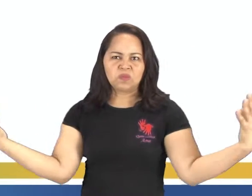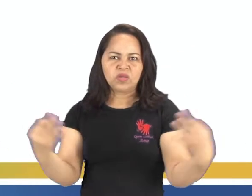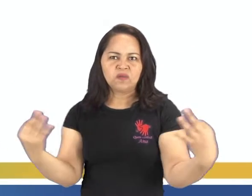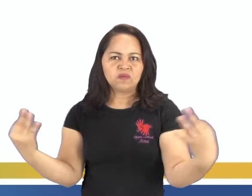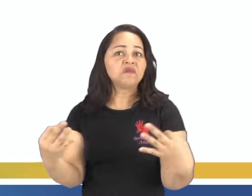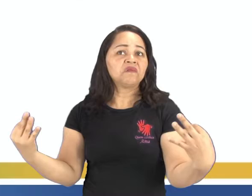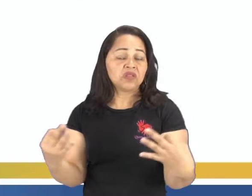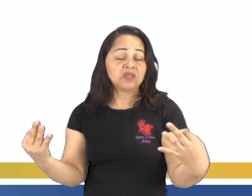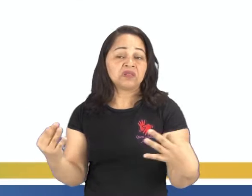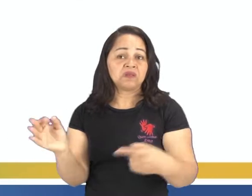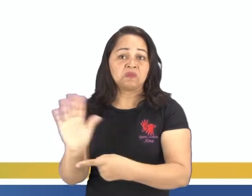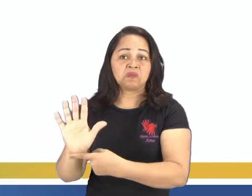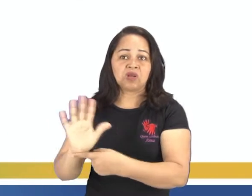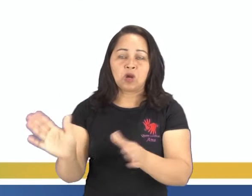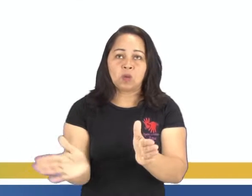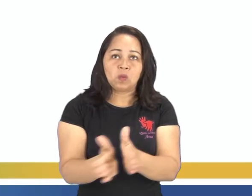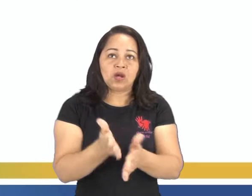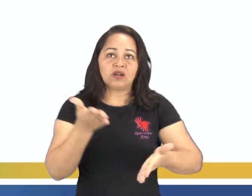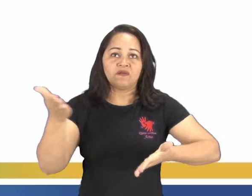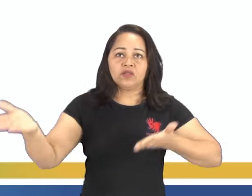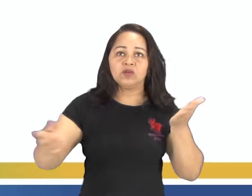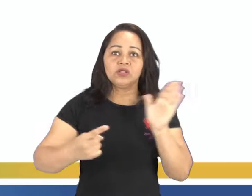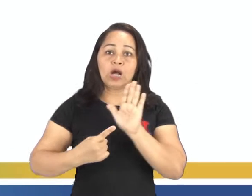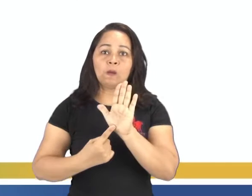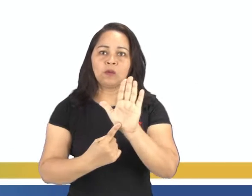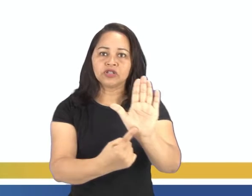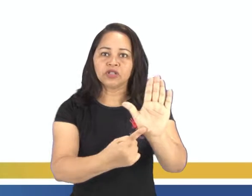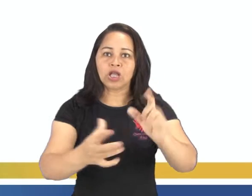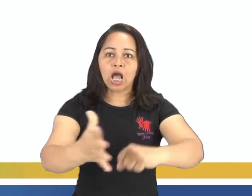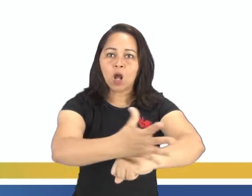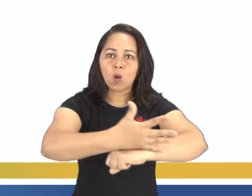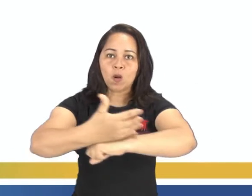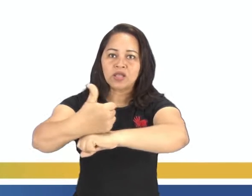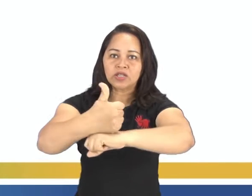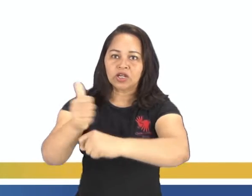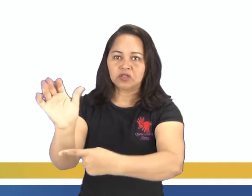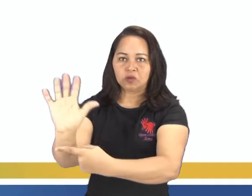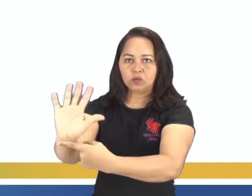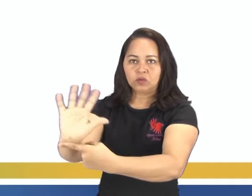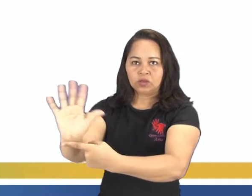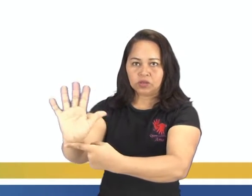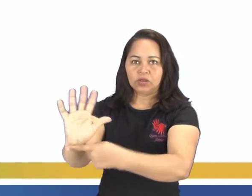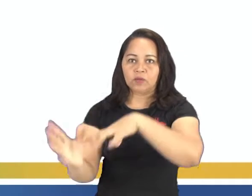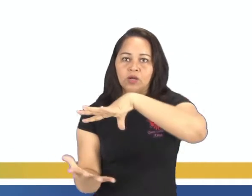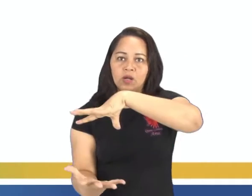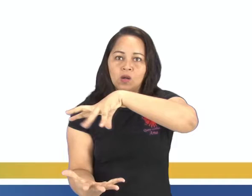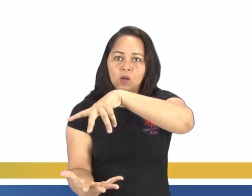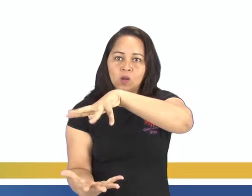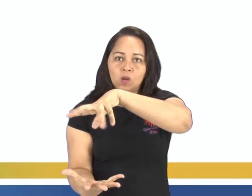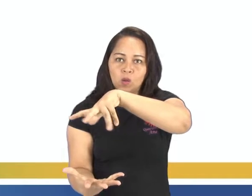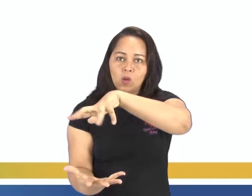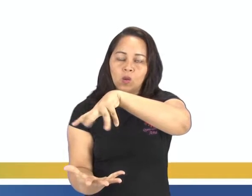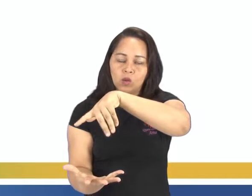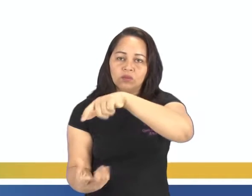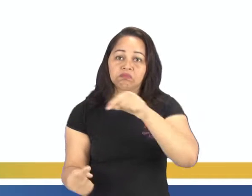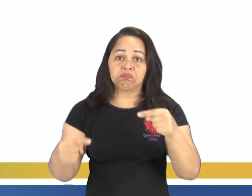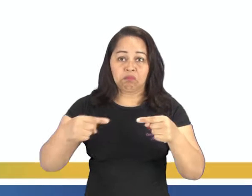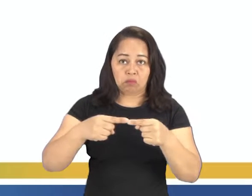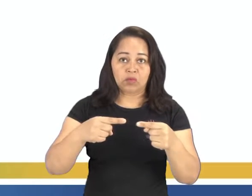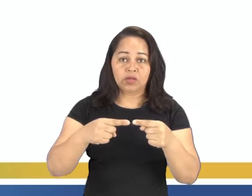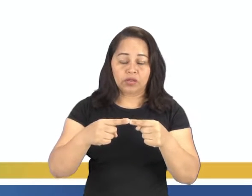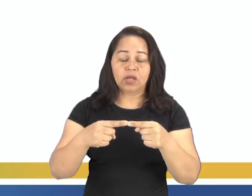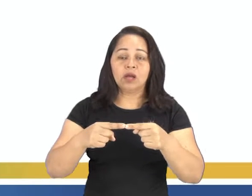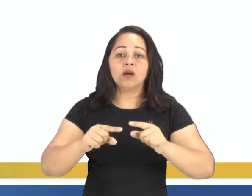foto maravilhosa. Então, mostrando a qualidade do cinema oriental. Então, tem